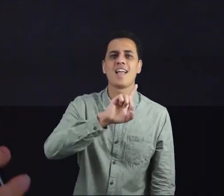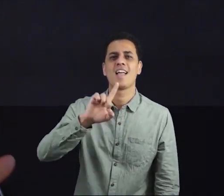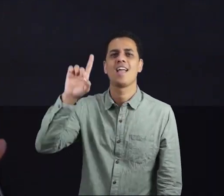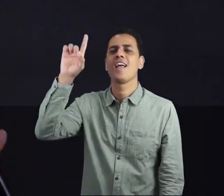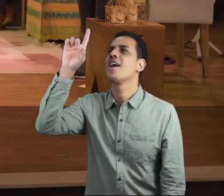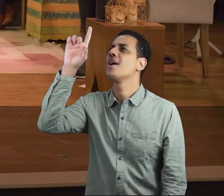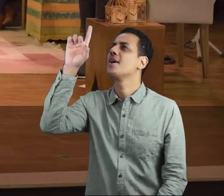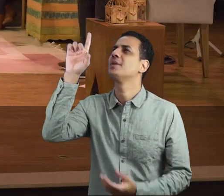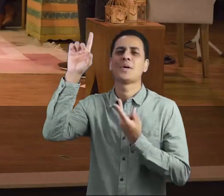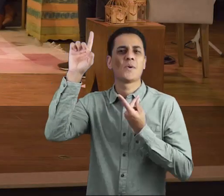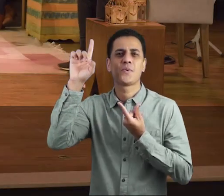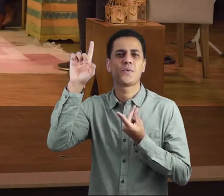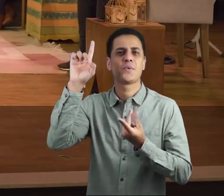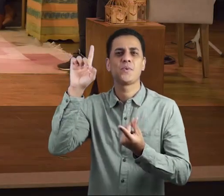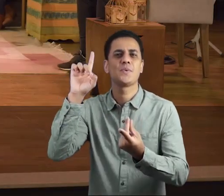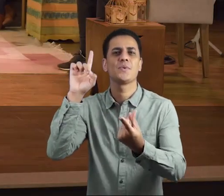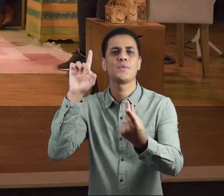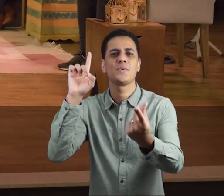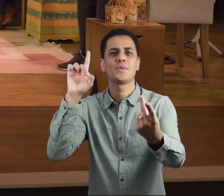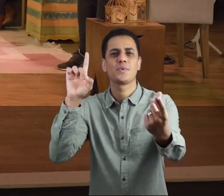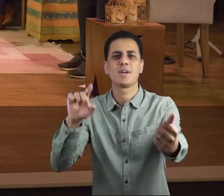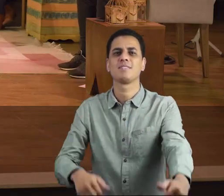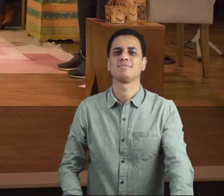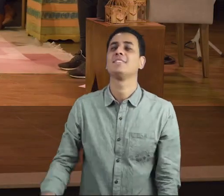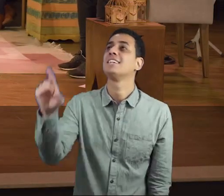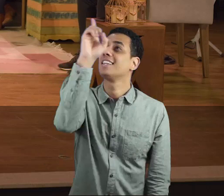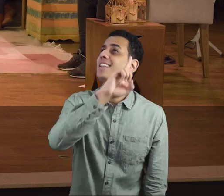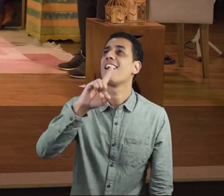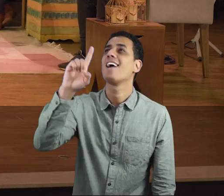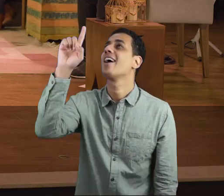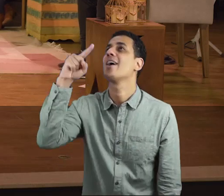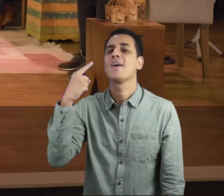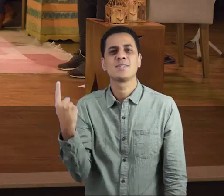libertar. Tu és o eterno